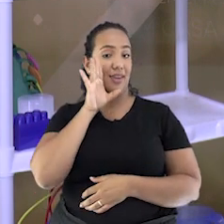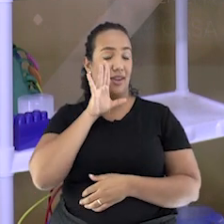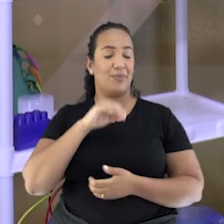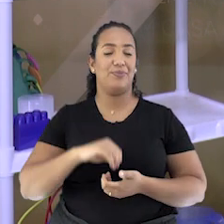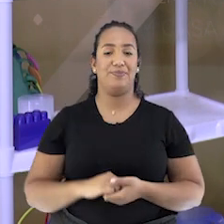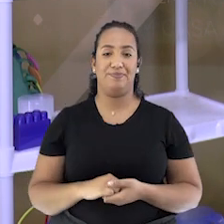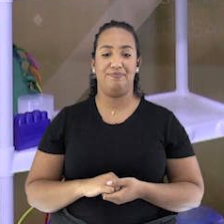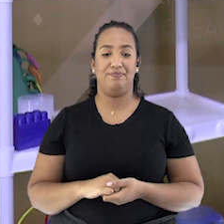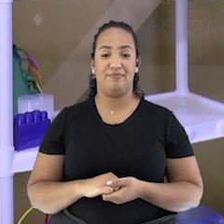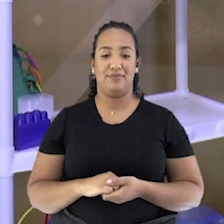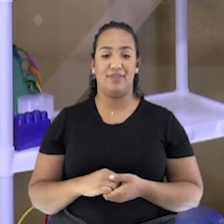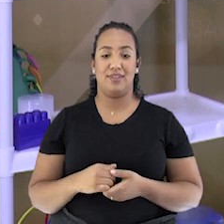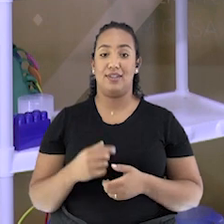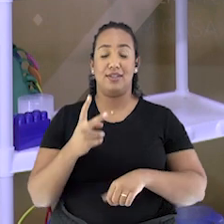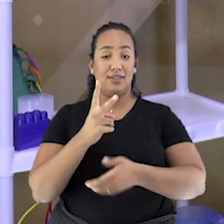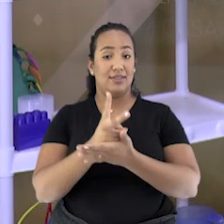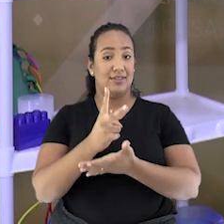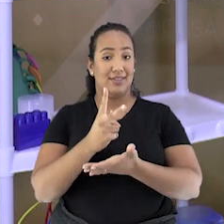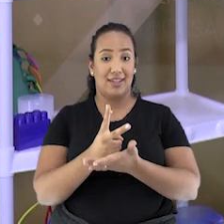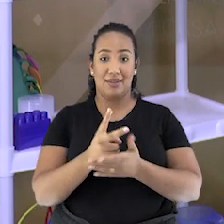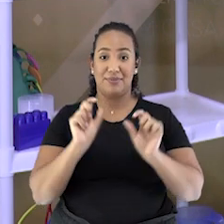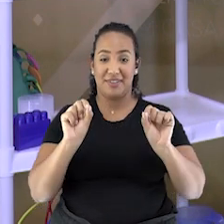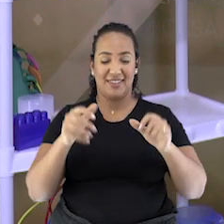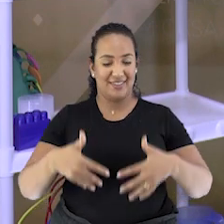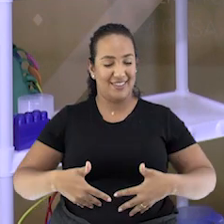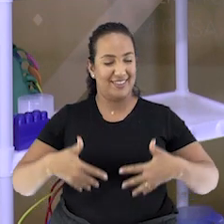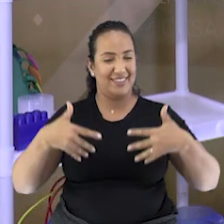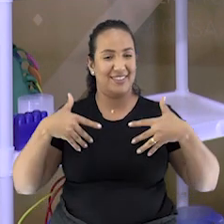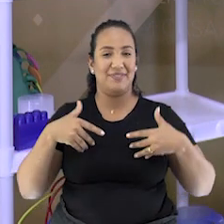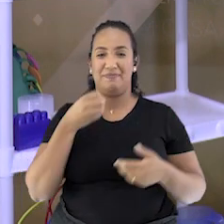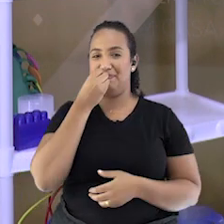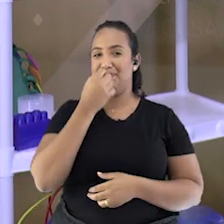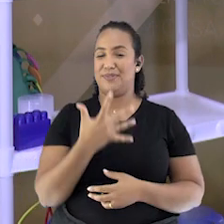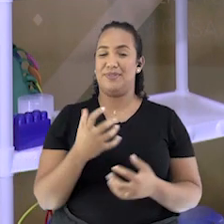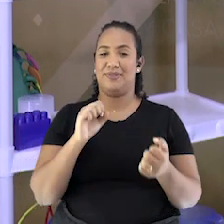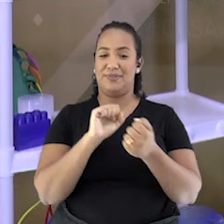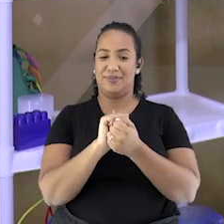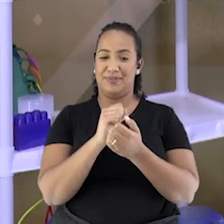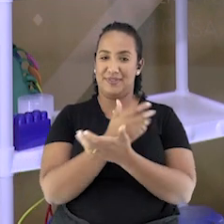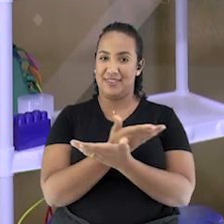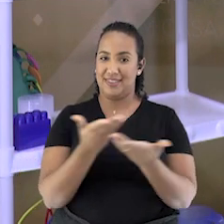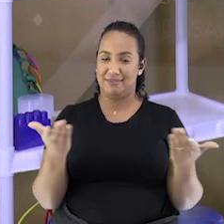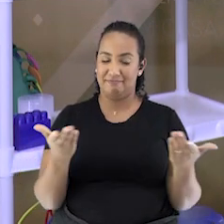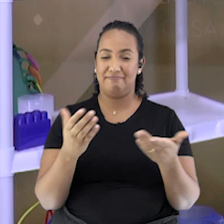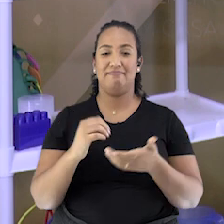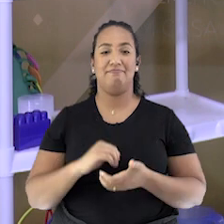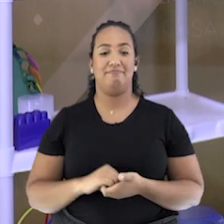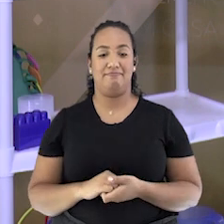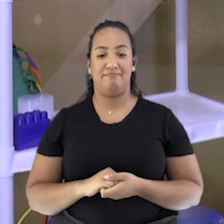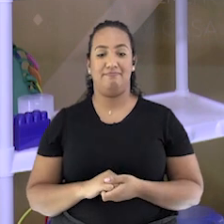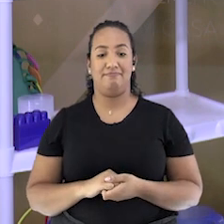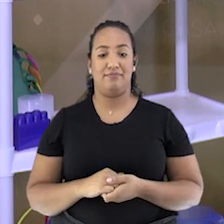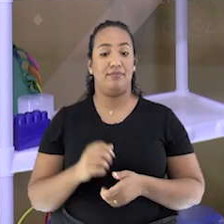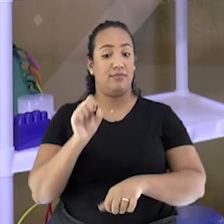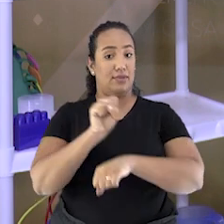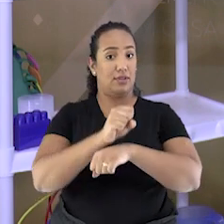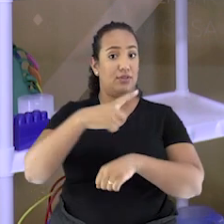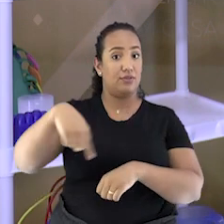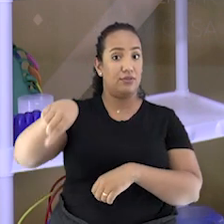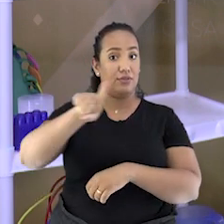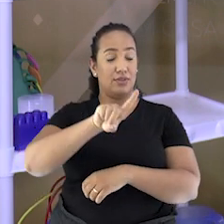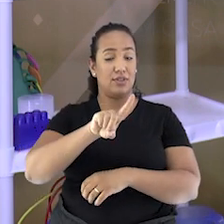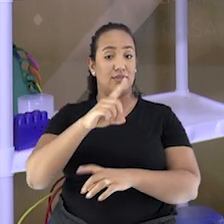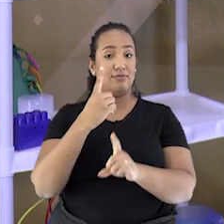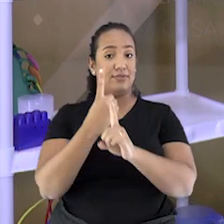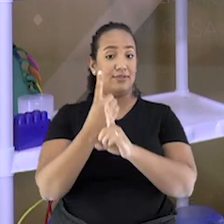materiais e, como sempre, nos divertimos. Foi muito bom estar juntos neste dia com vocês. Aguardo vocês em nosso